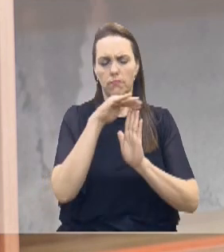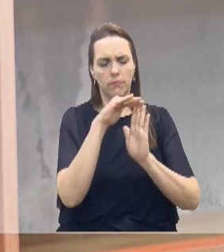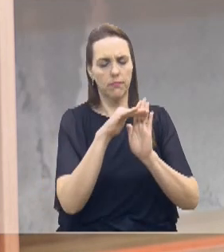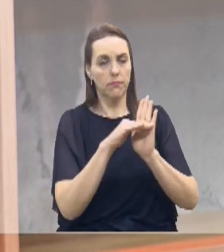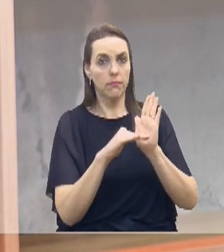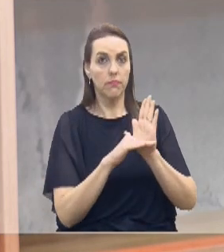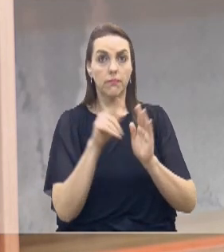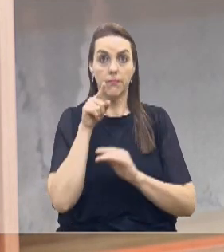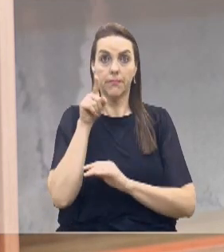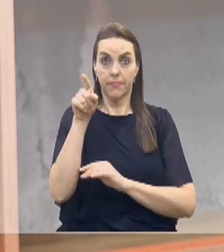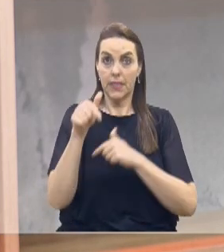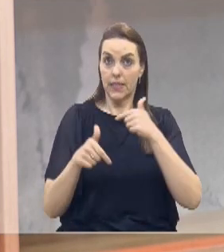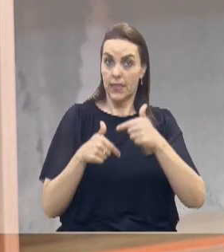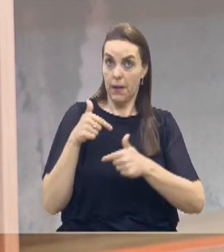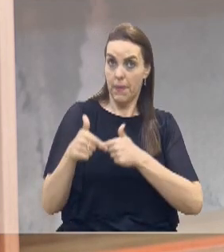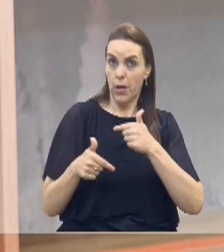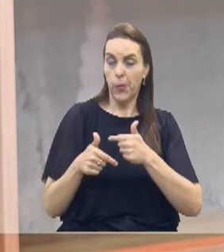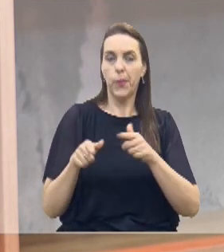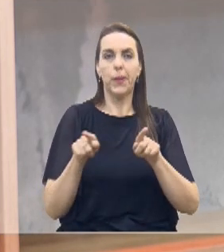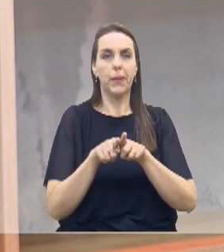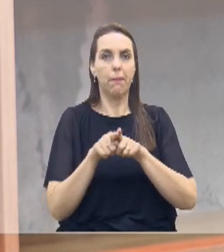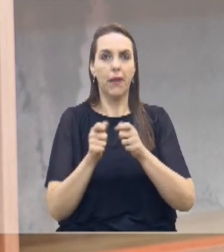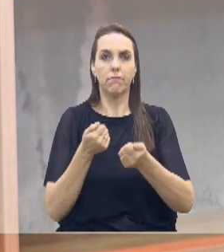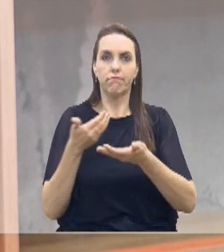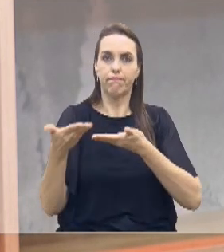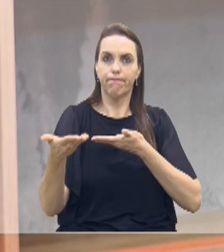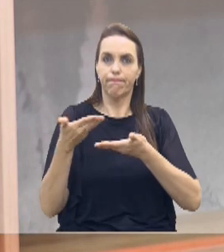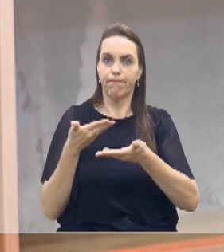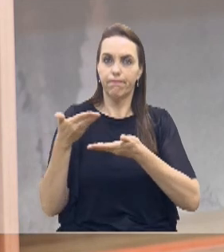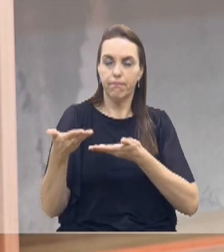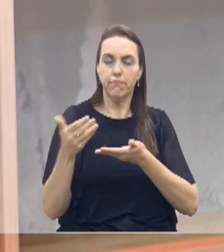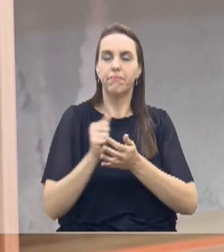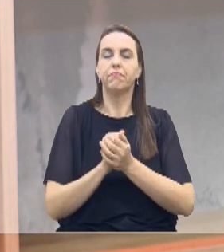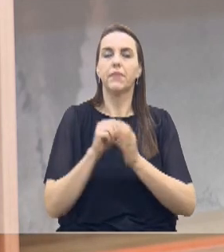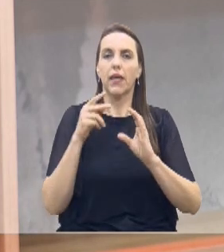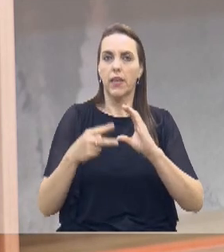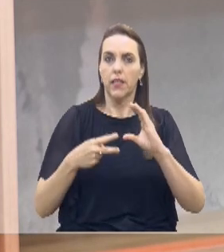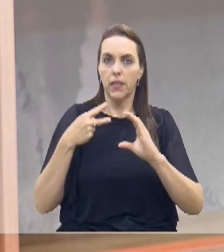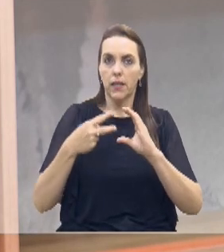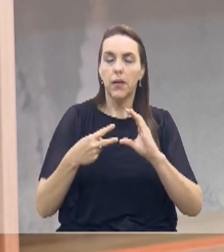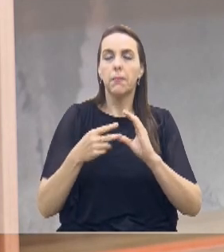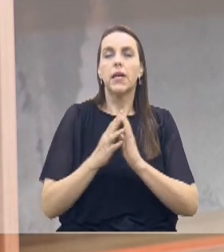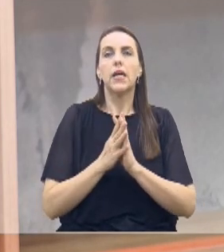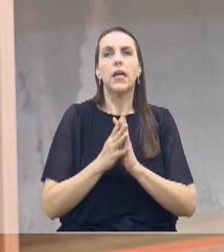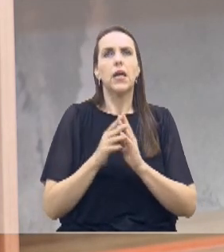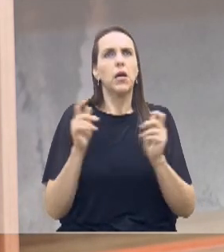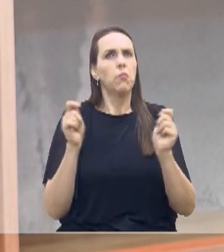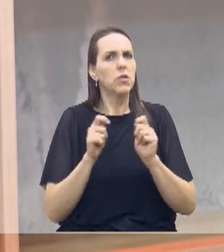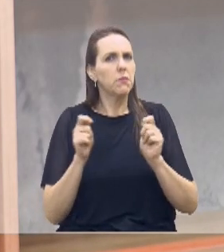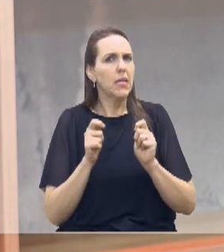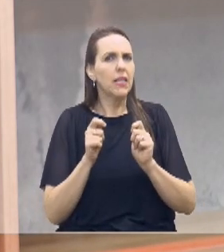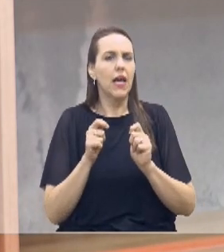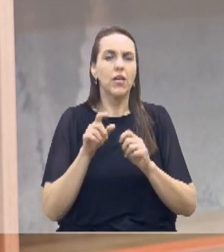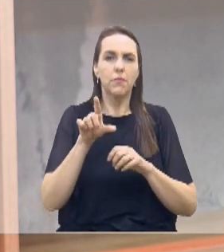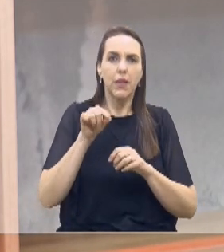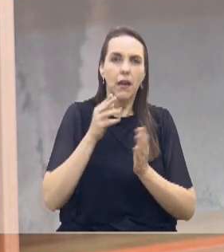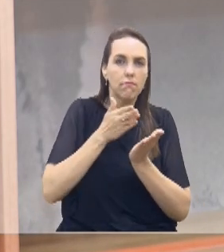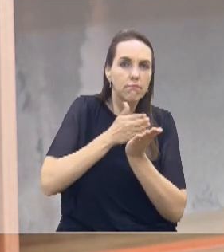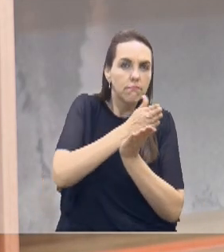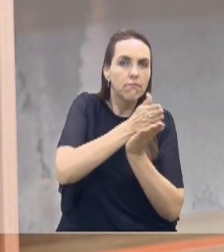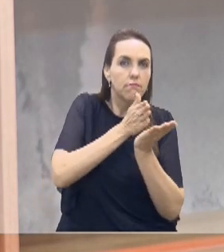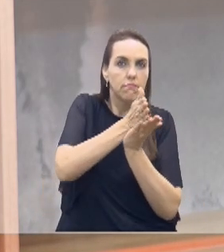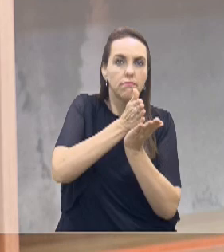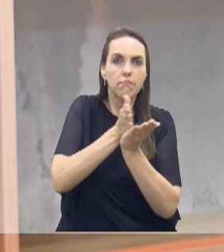senhora trabalhou e compartilhou no contexto da casa. Eu poderia pegar alguns pilares e falar eixos, eu vou lembrar